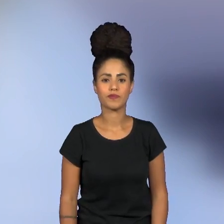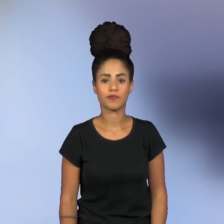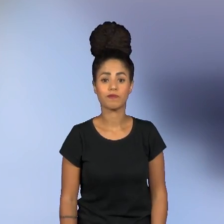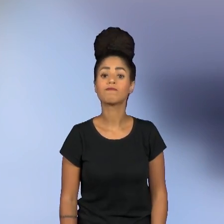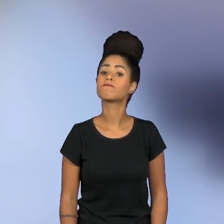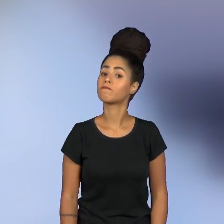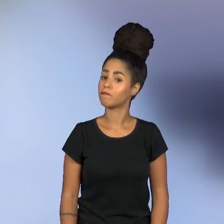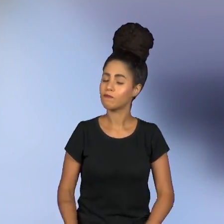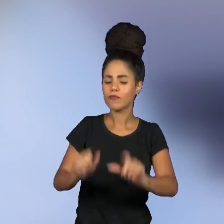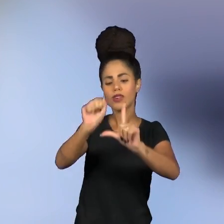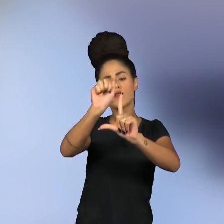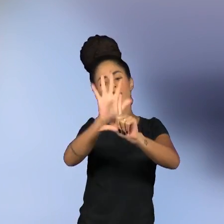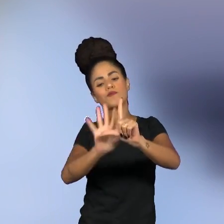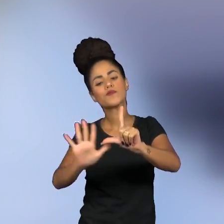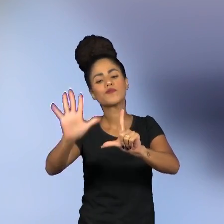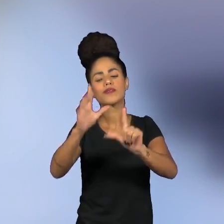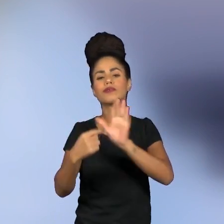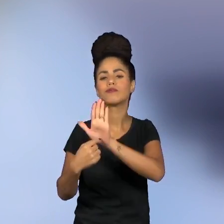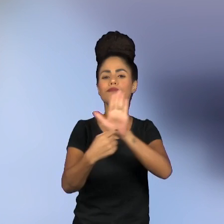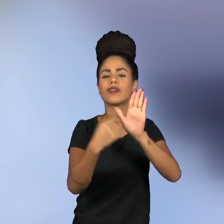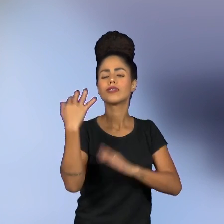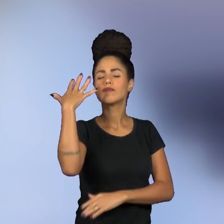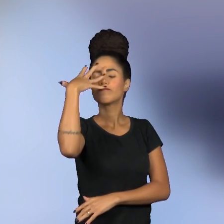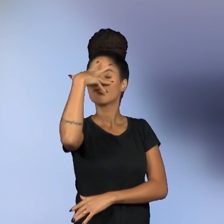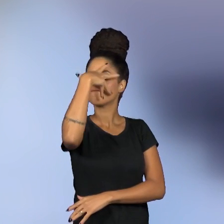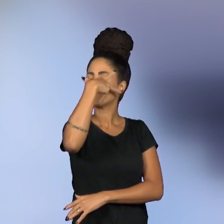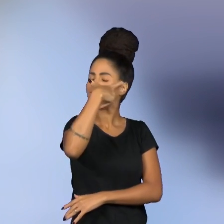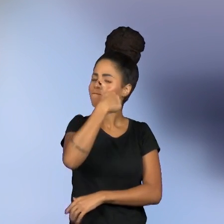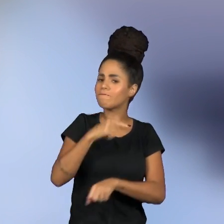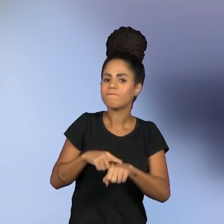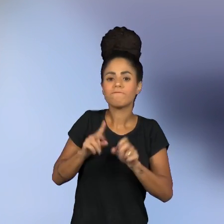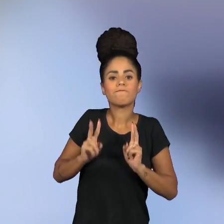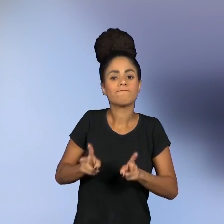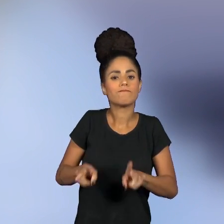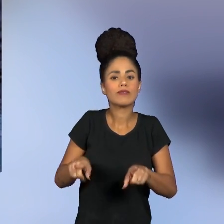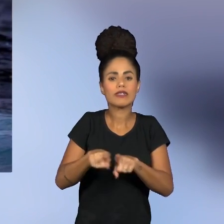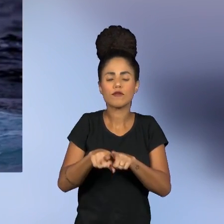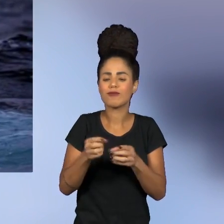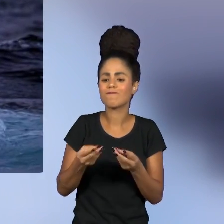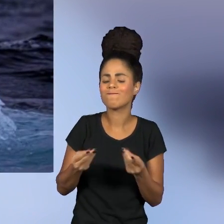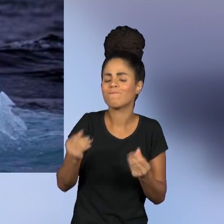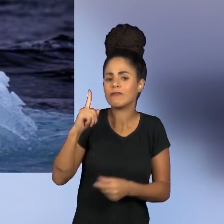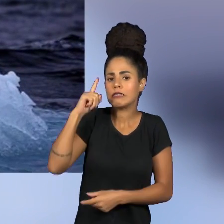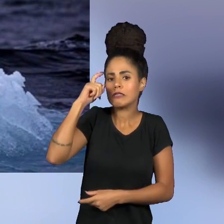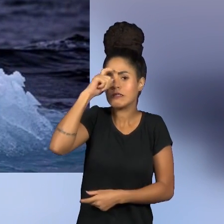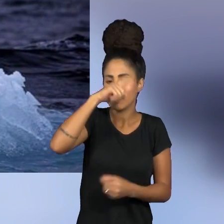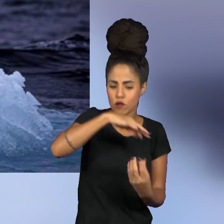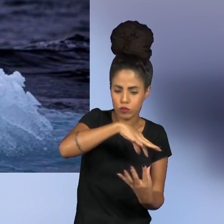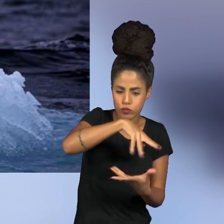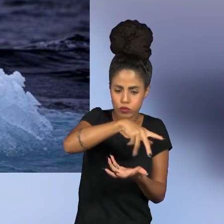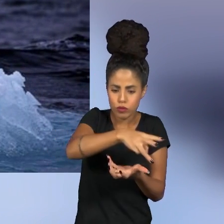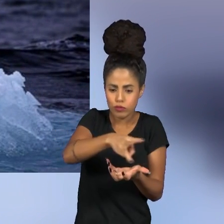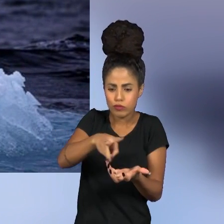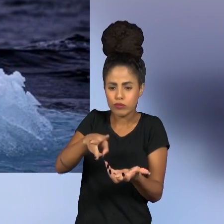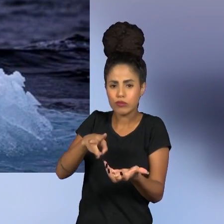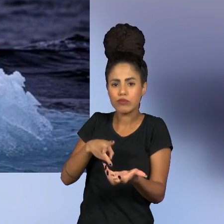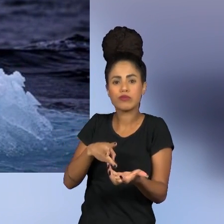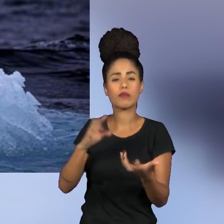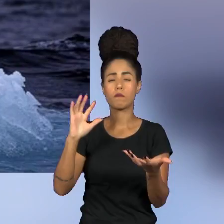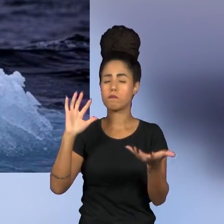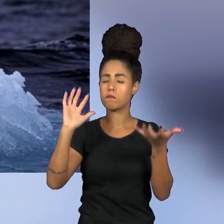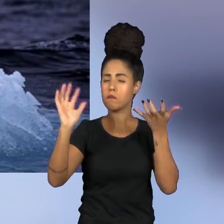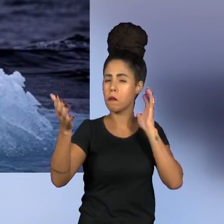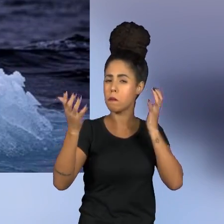Uma imagem que registra a beleza e, ao mesmo tempo, a fragilidade de um planeta sob a crise climática.